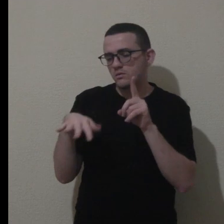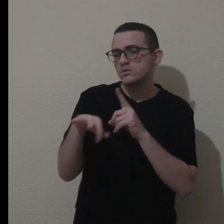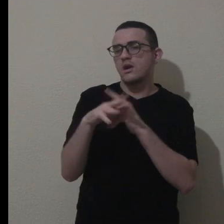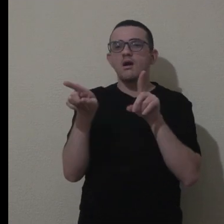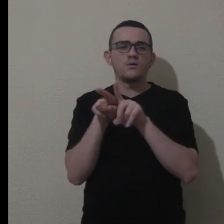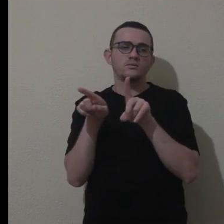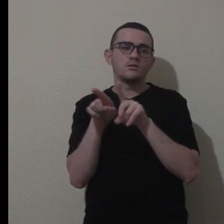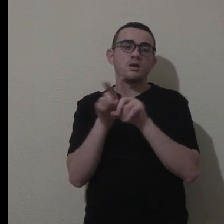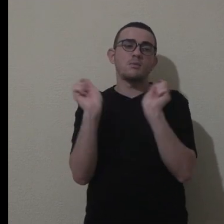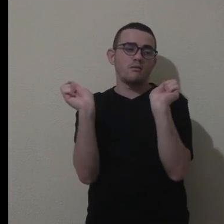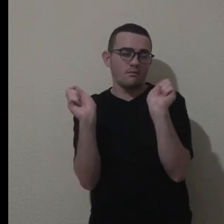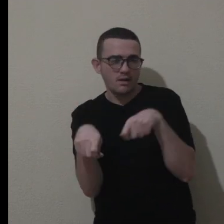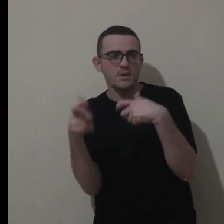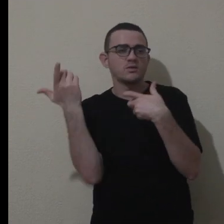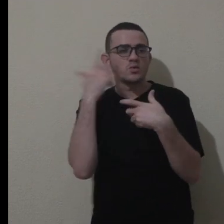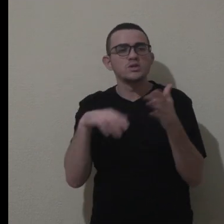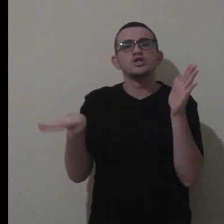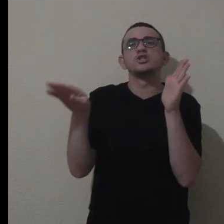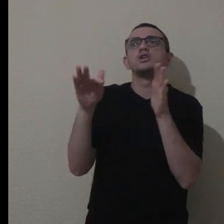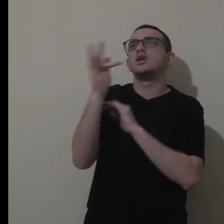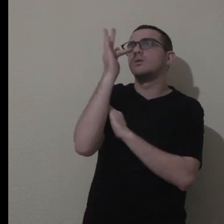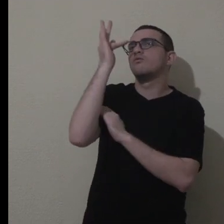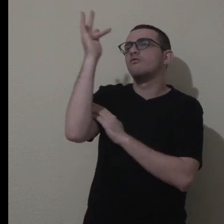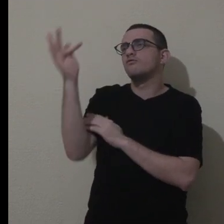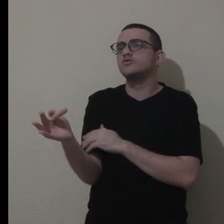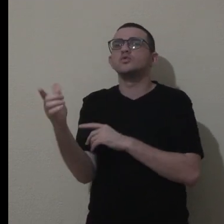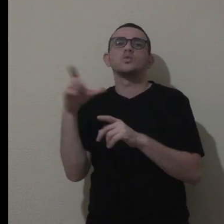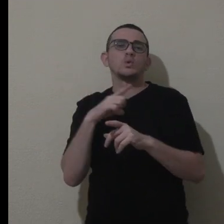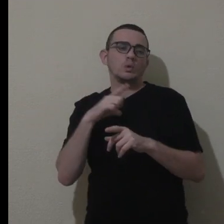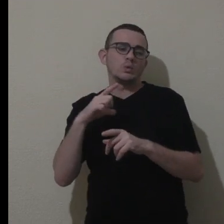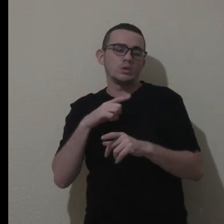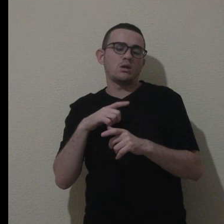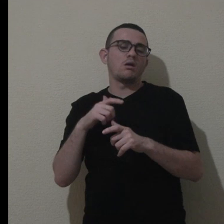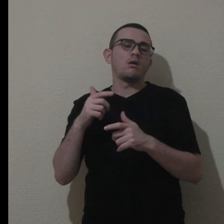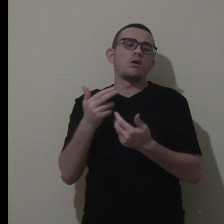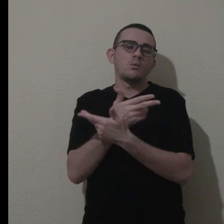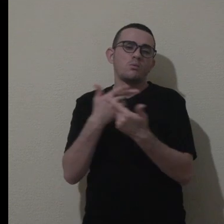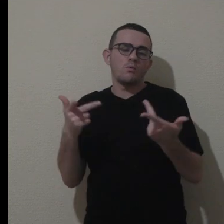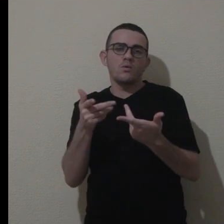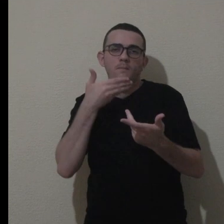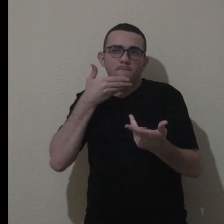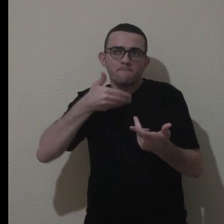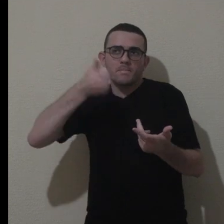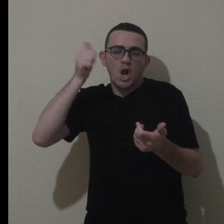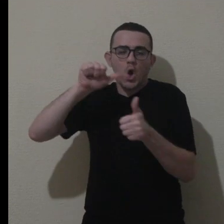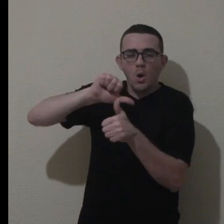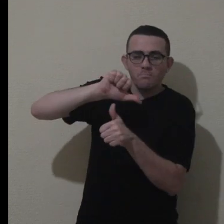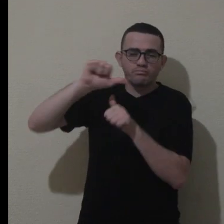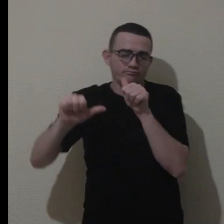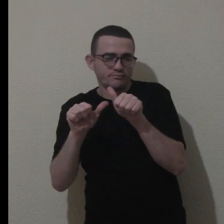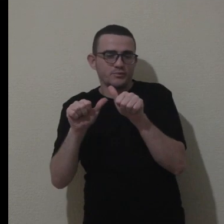seja, né, para que você possa, né, chegar lá na frente numa posição social um pouquinho